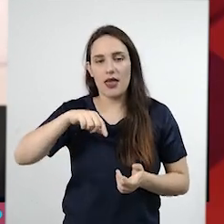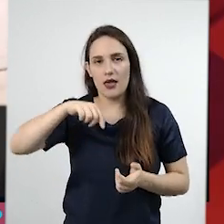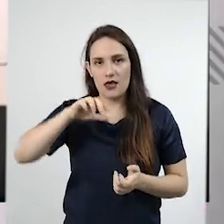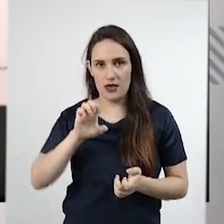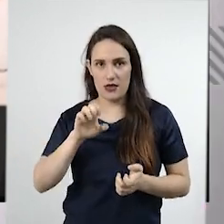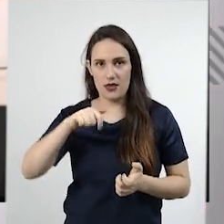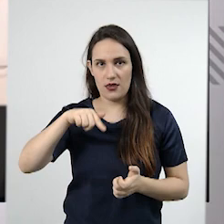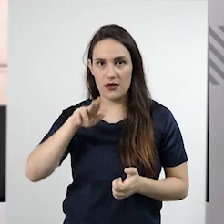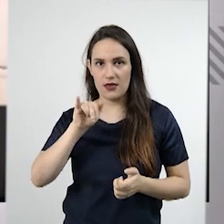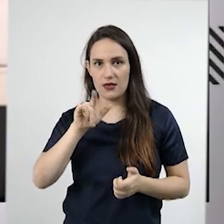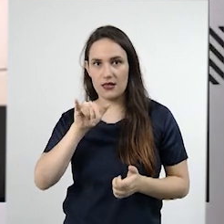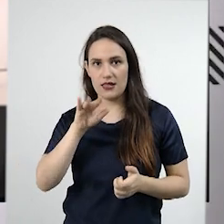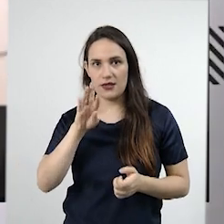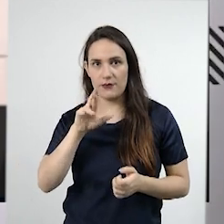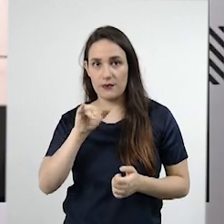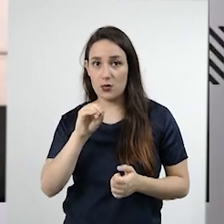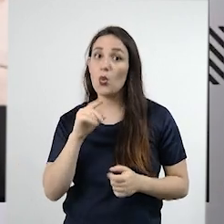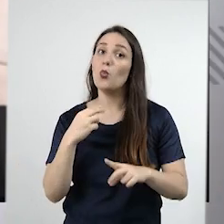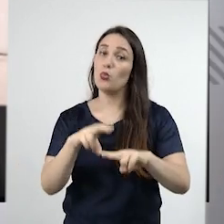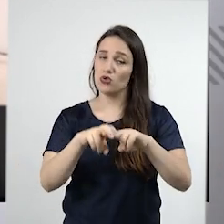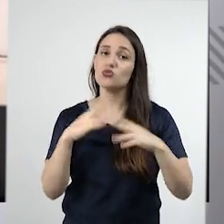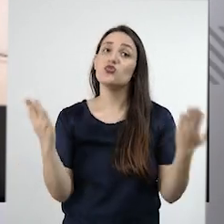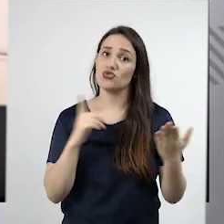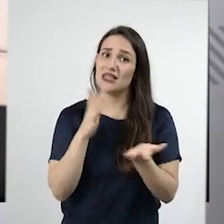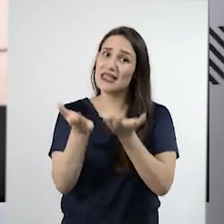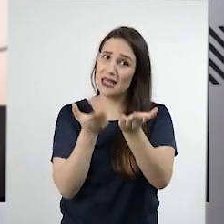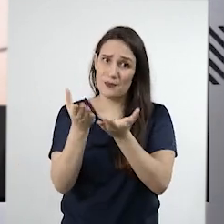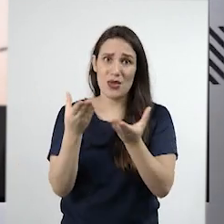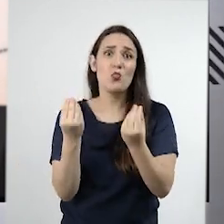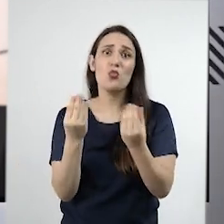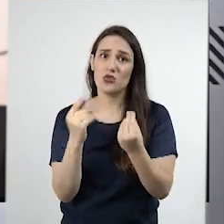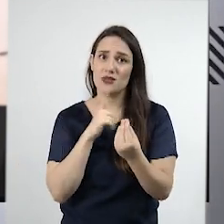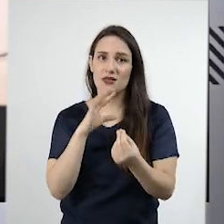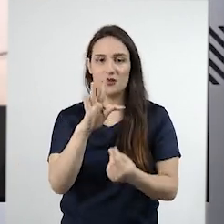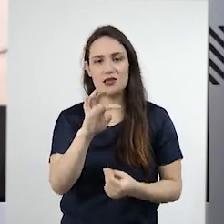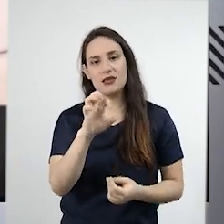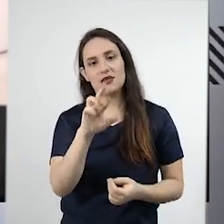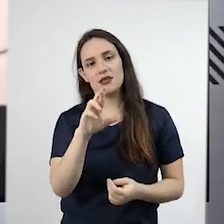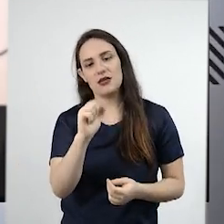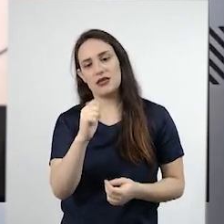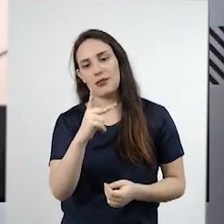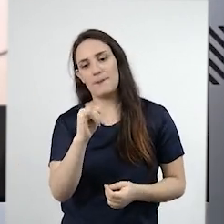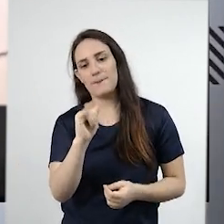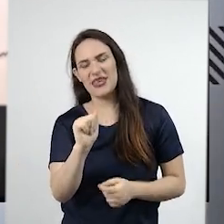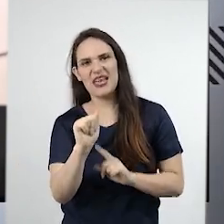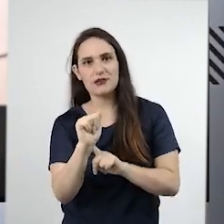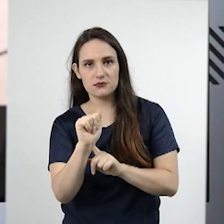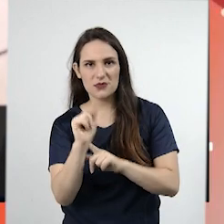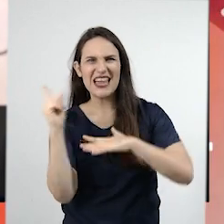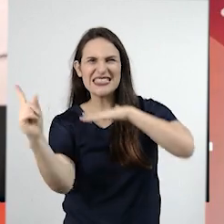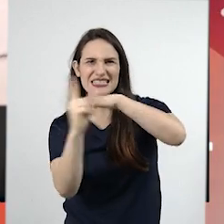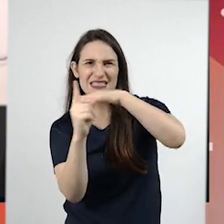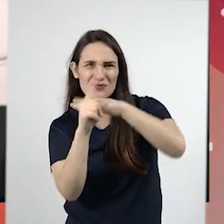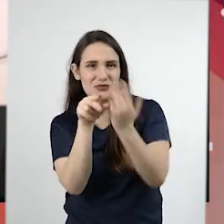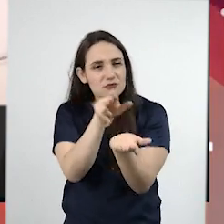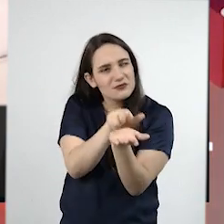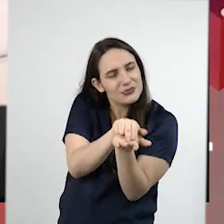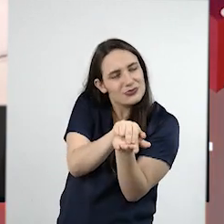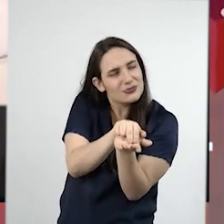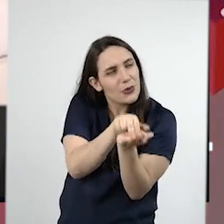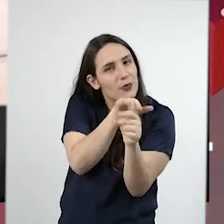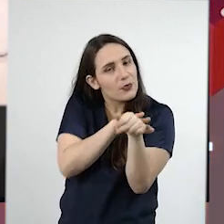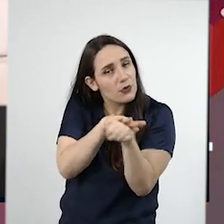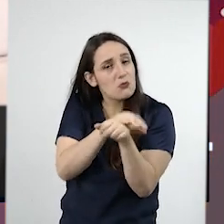terapia está muito em alta, né? Tanto a terapia online também. Então, o CRT liberou a possibilidade de fazer, né,